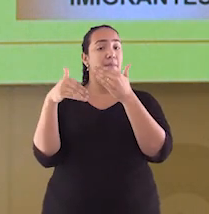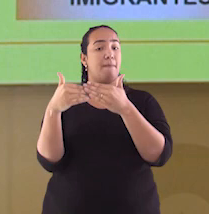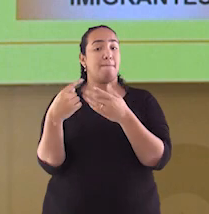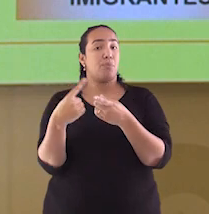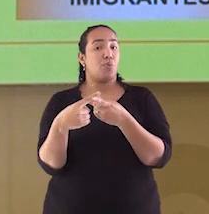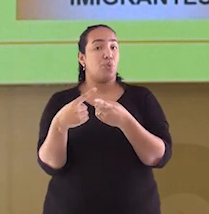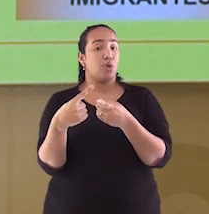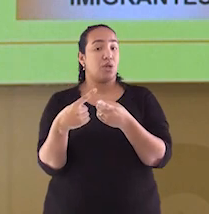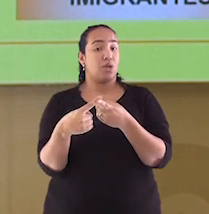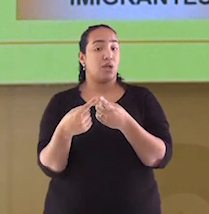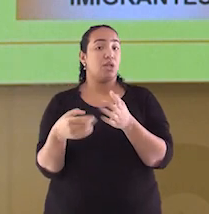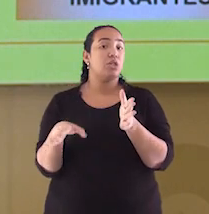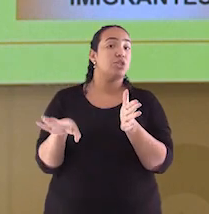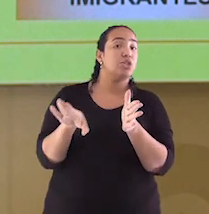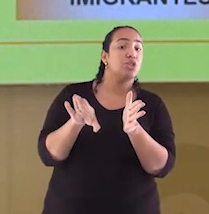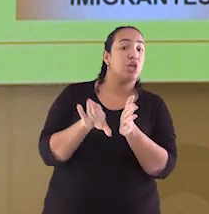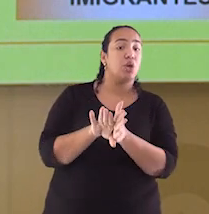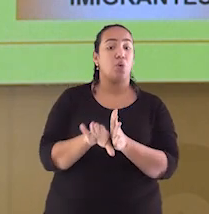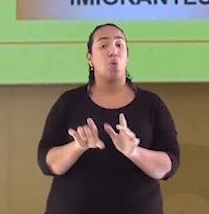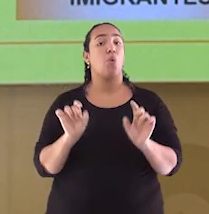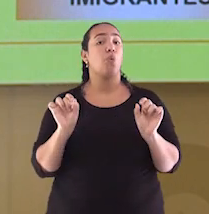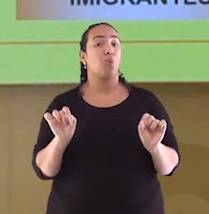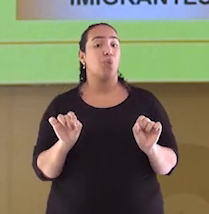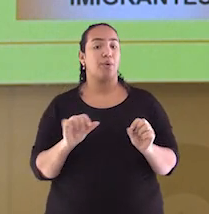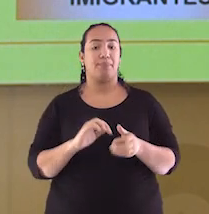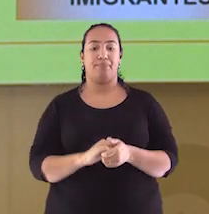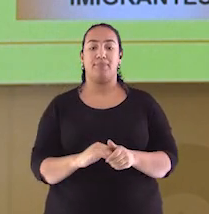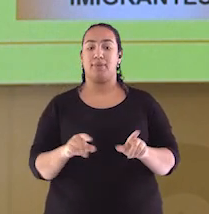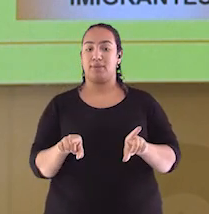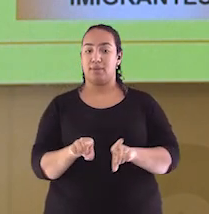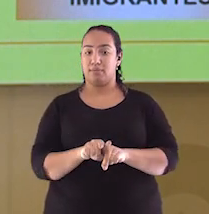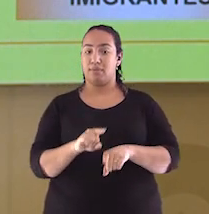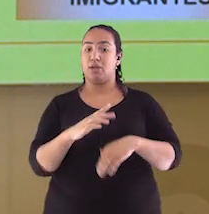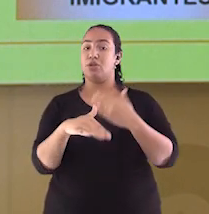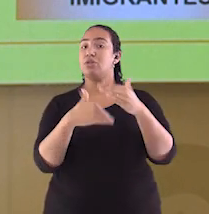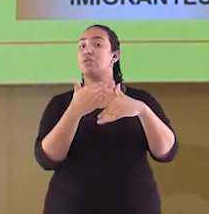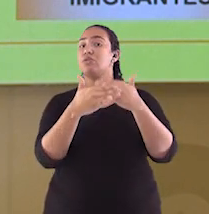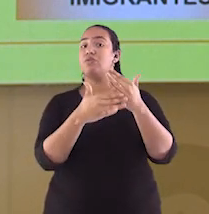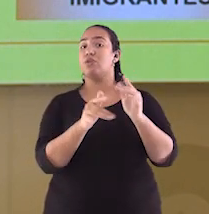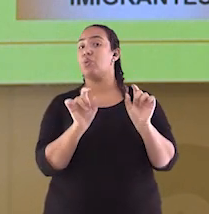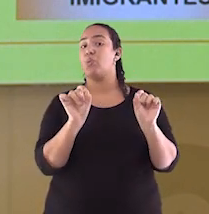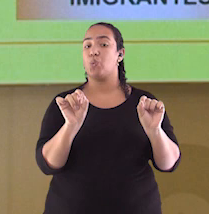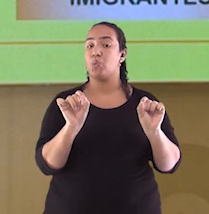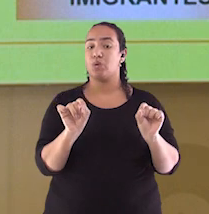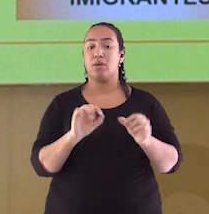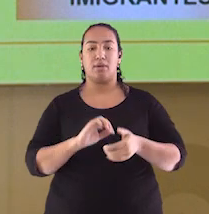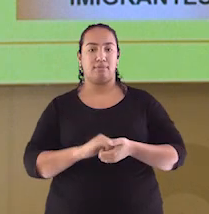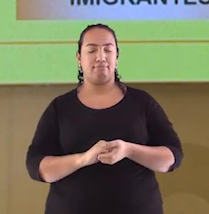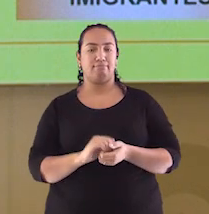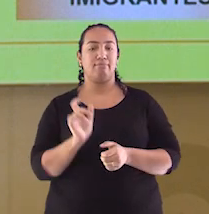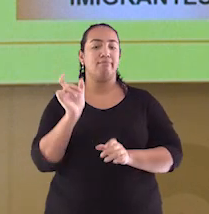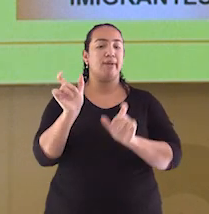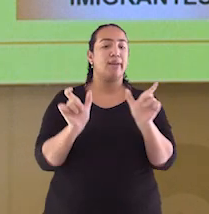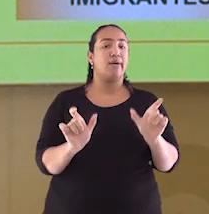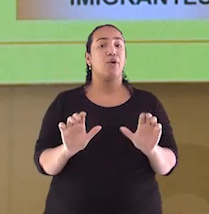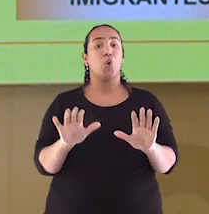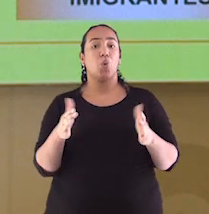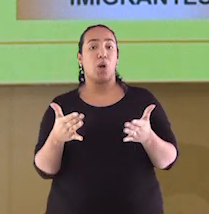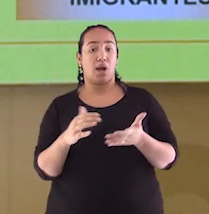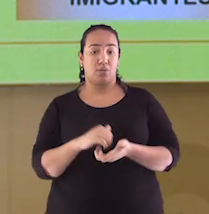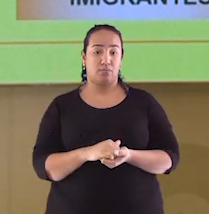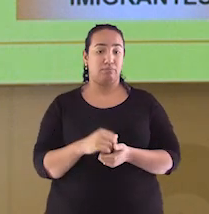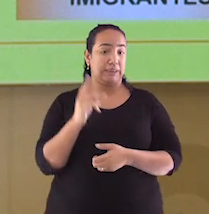bastante com a chegada dos e com o desenvolvimento da... Quais são as